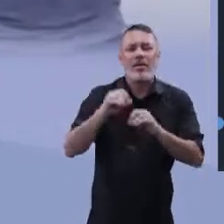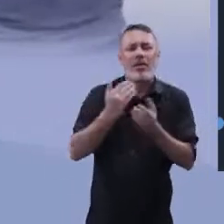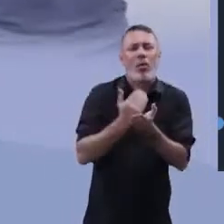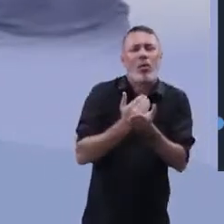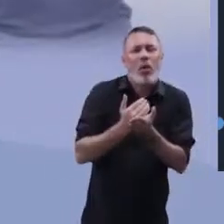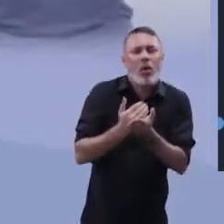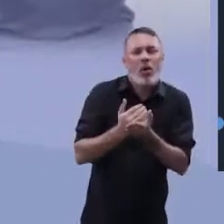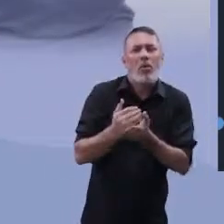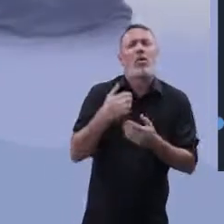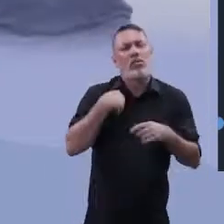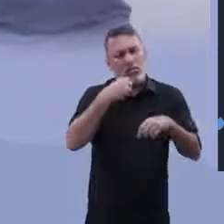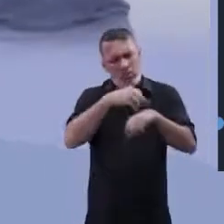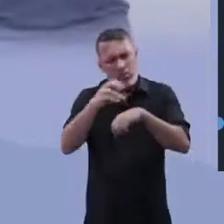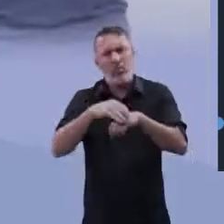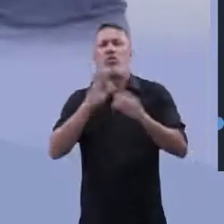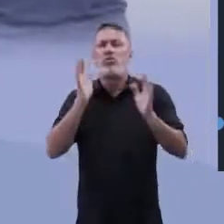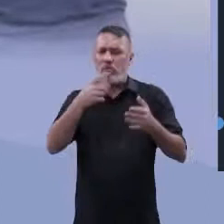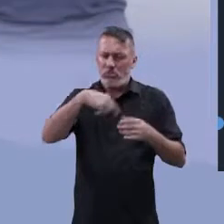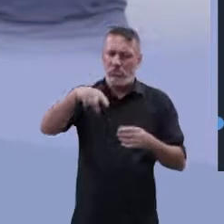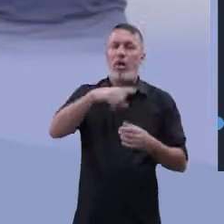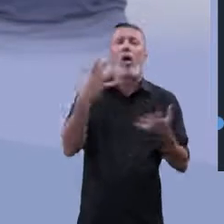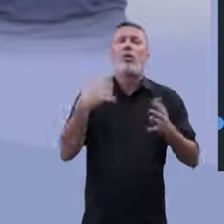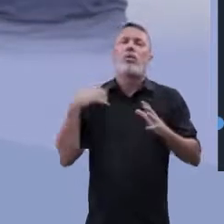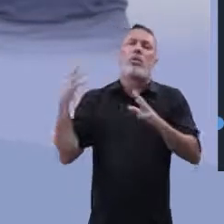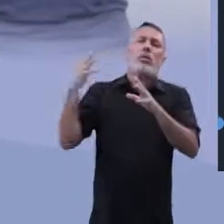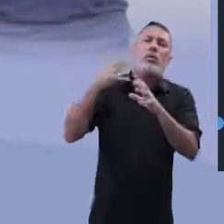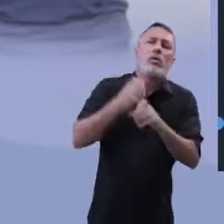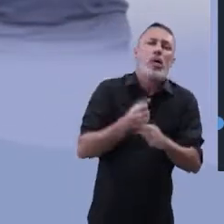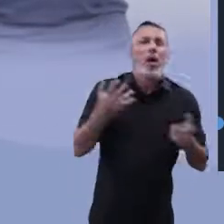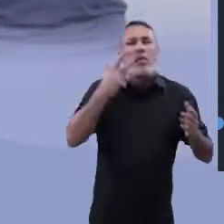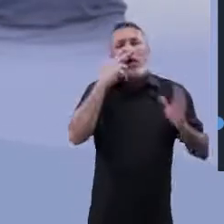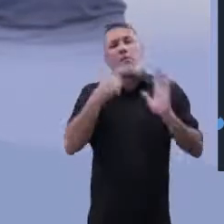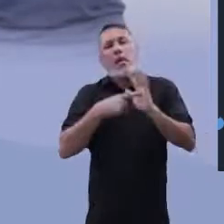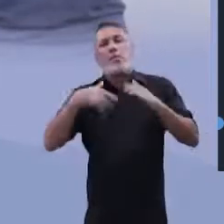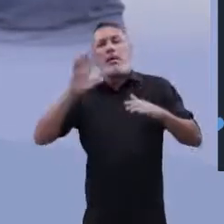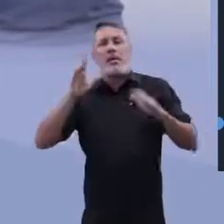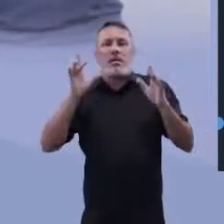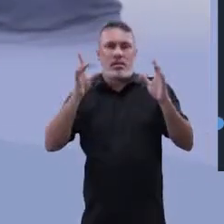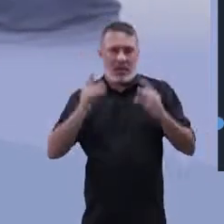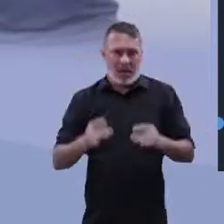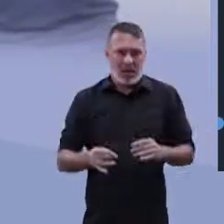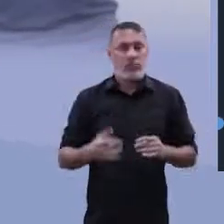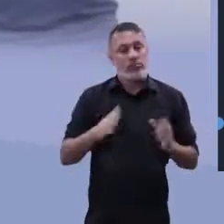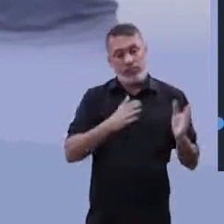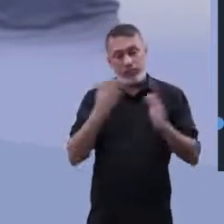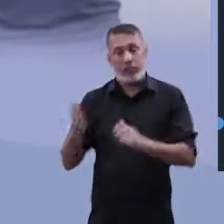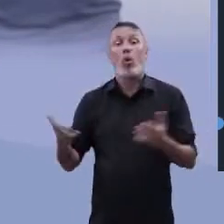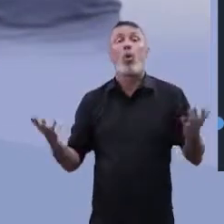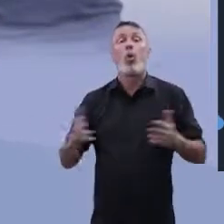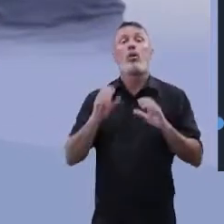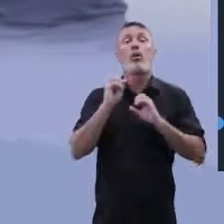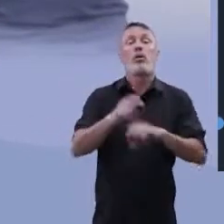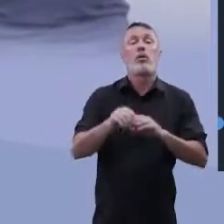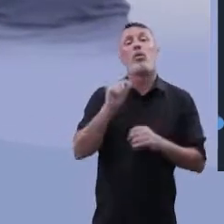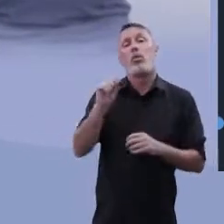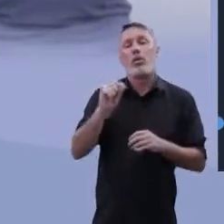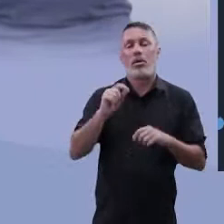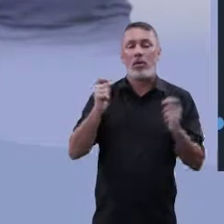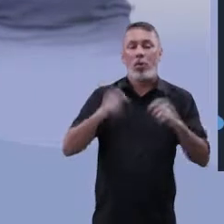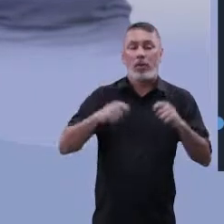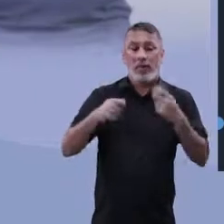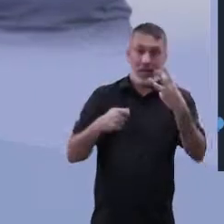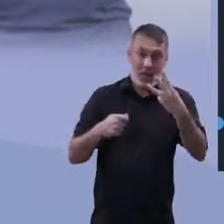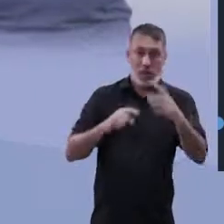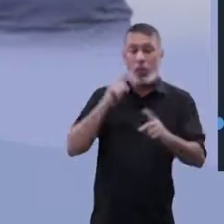no início, nós falamos alguma coisa sobre isso aí. Nós estamos recapitulando e falamos de uma forma mais detalhada para vocês. Então, nós trabalhamos hoje. O